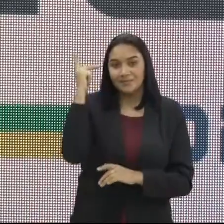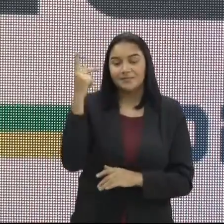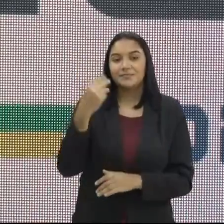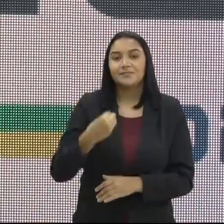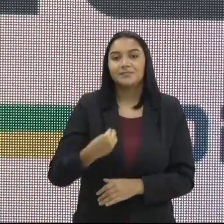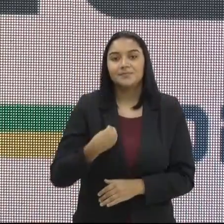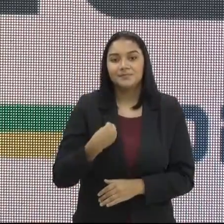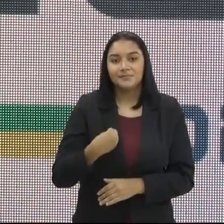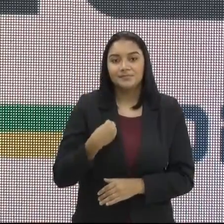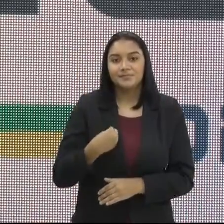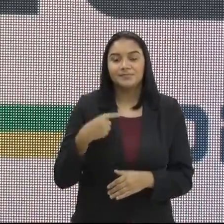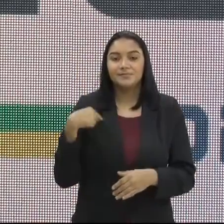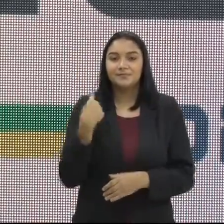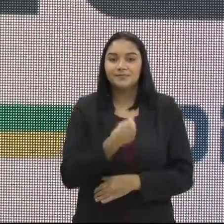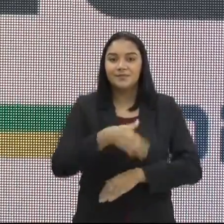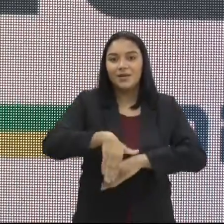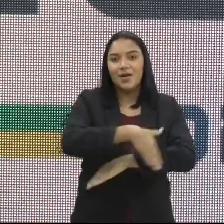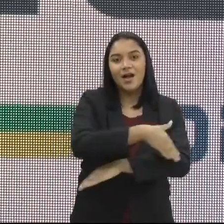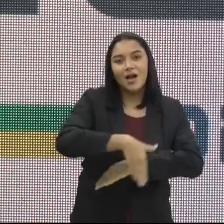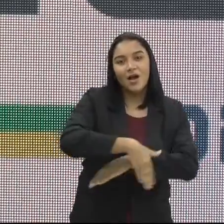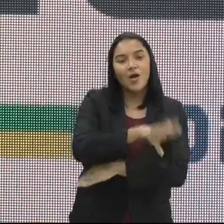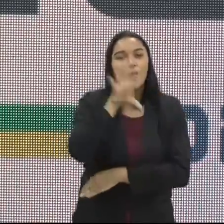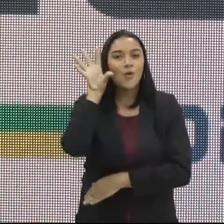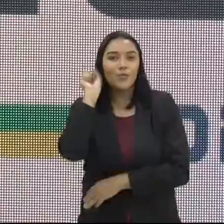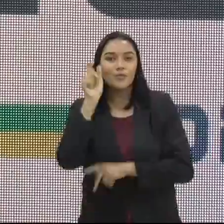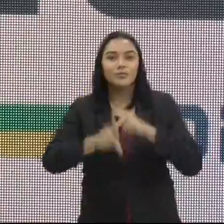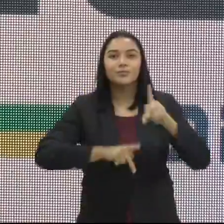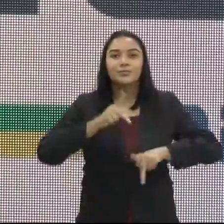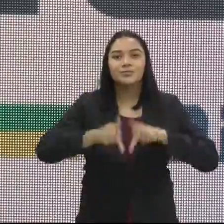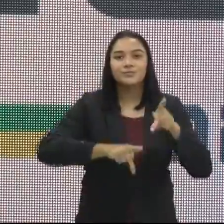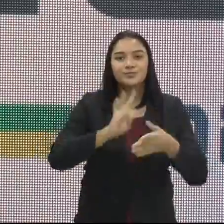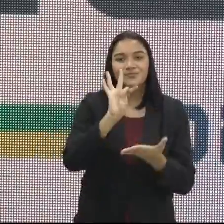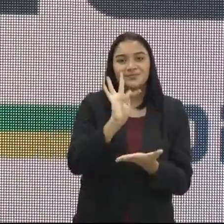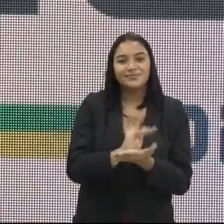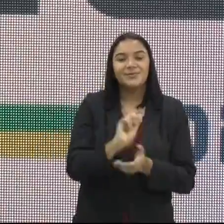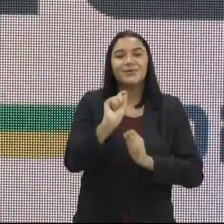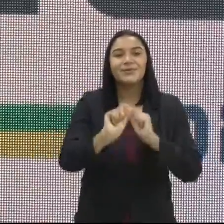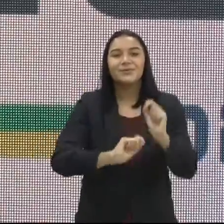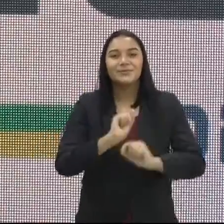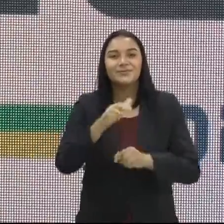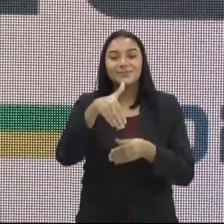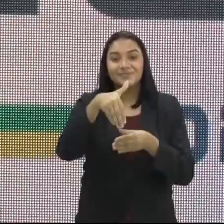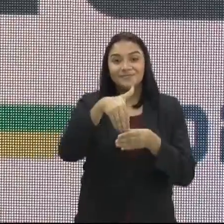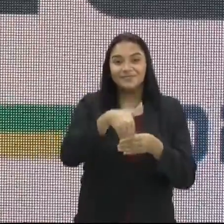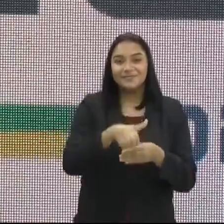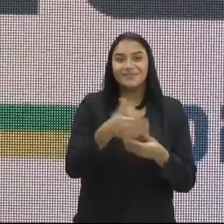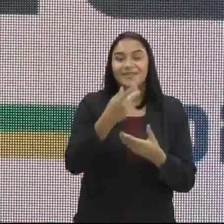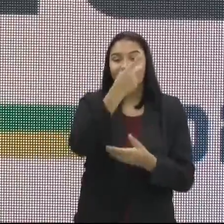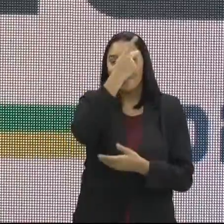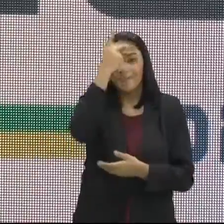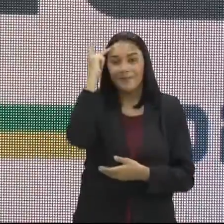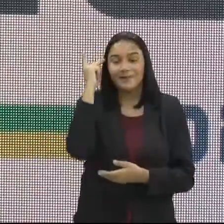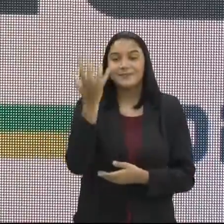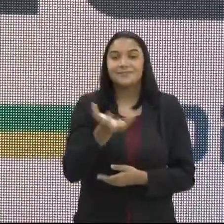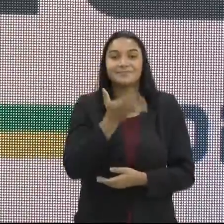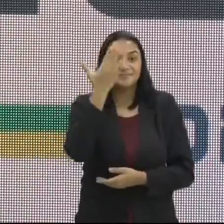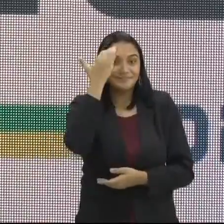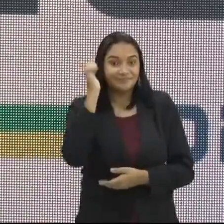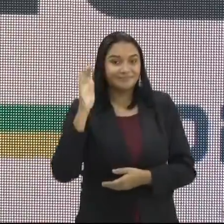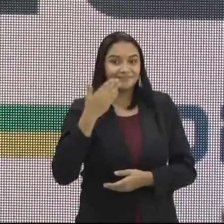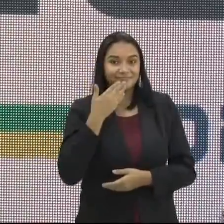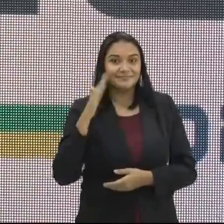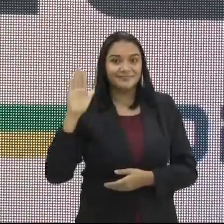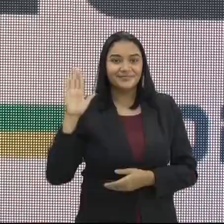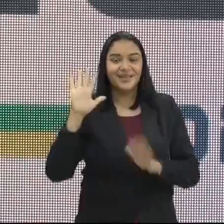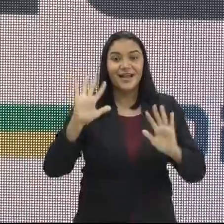presentes, nós fomos às ruas ouvir da população teresinense o que o eleitor quer saber dos seus candidatos. Eu vou pedir